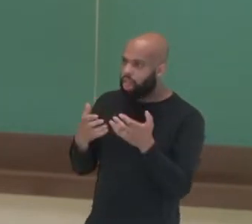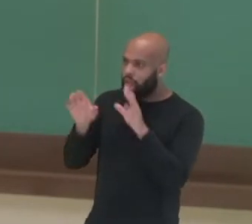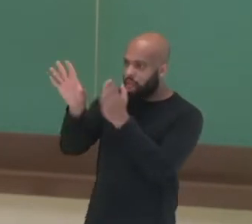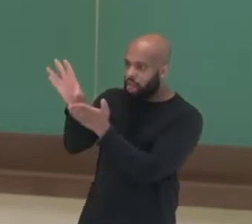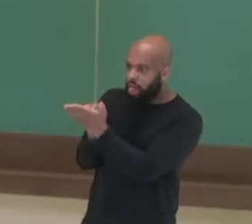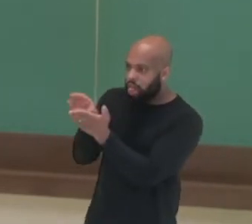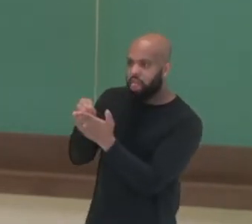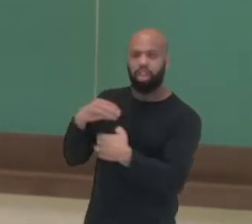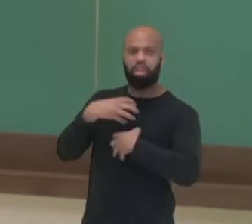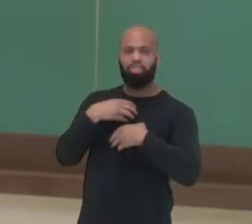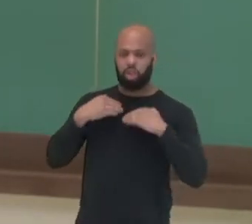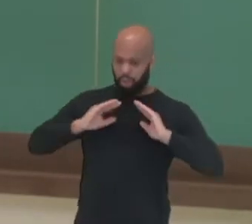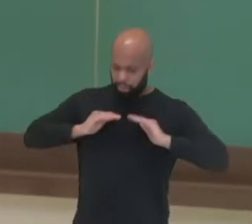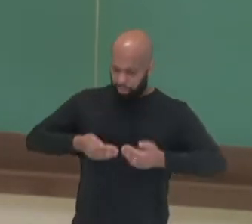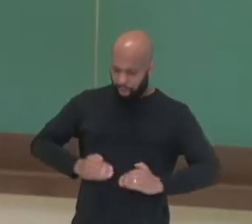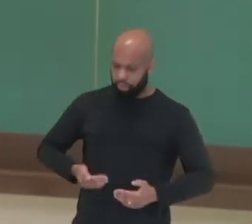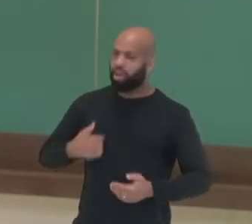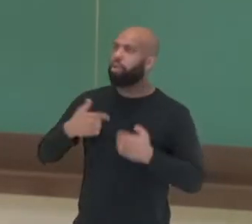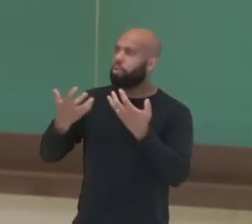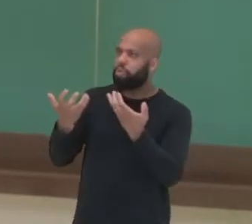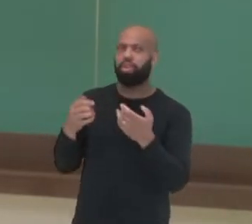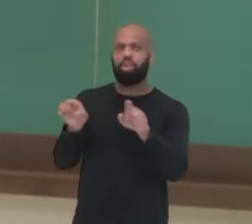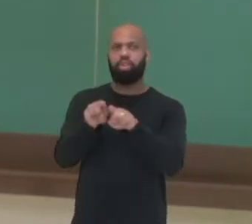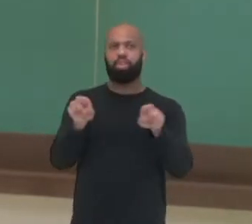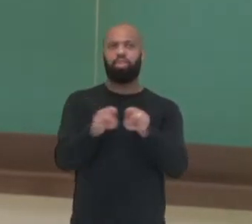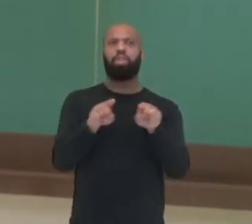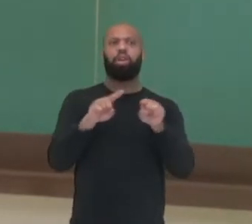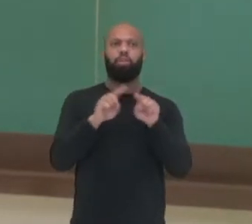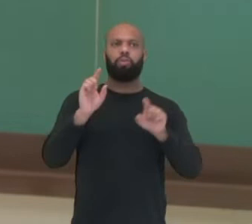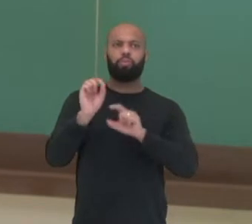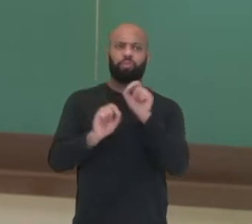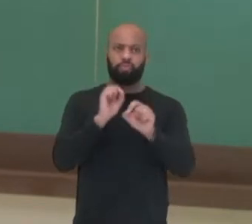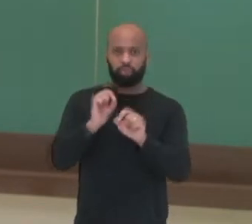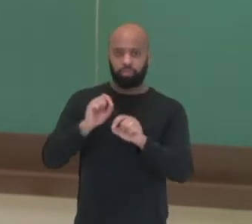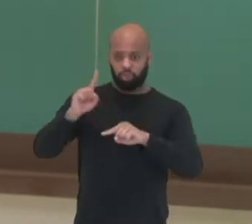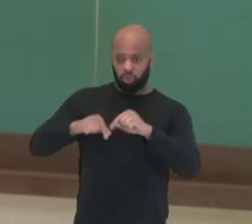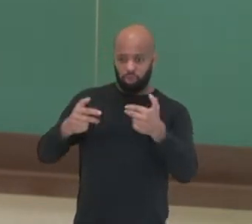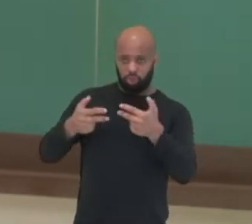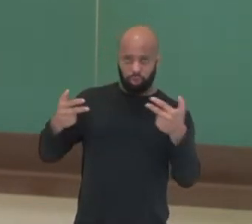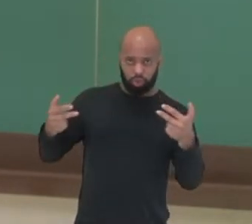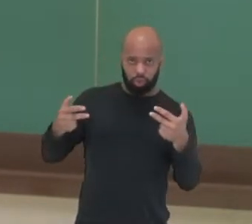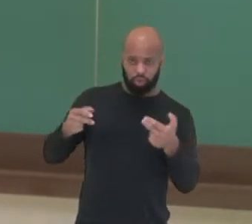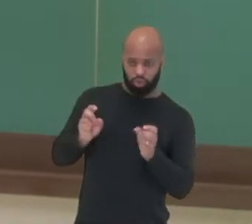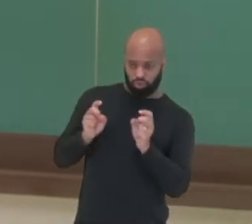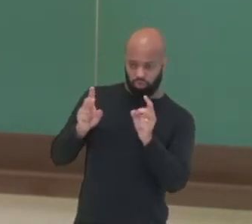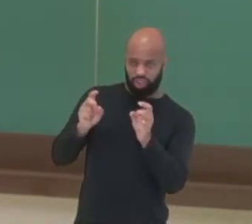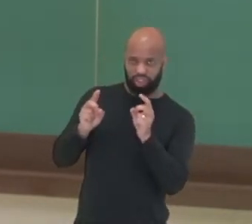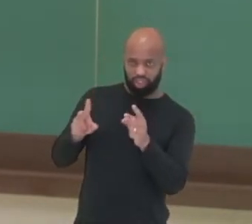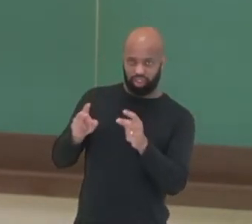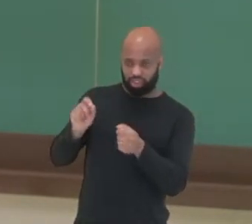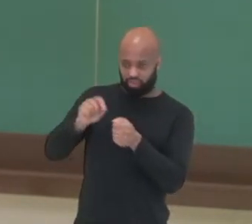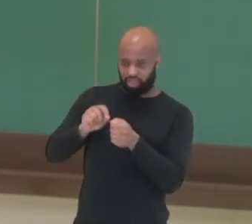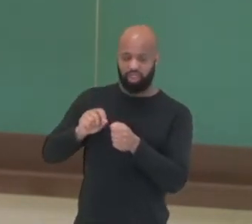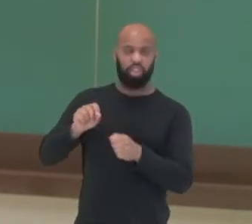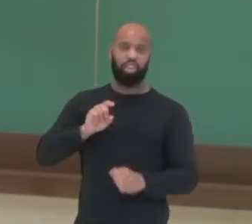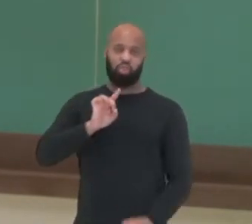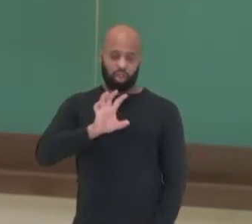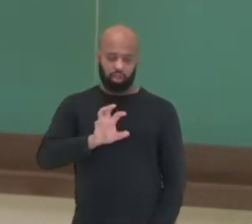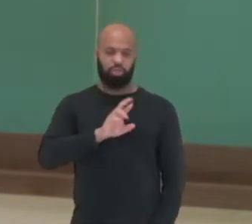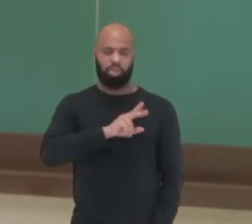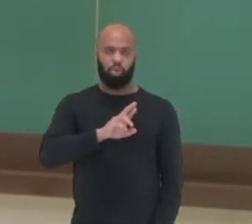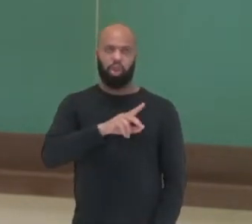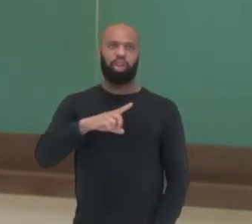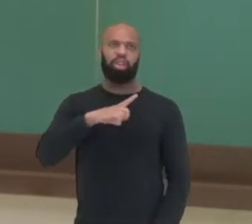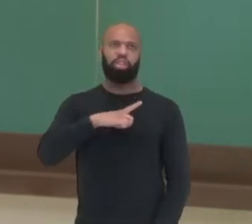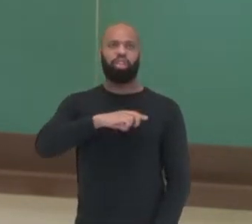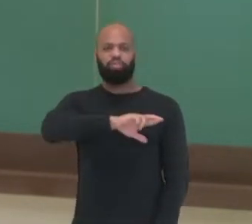igual àquele modelo que está ali. Que muitas vezes não é aquele produto que fez ele ficar daquela forma, mas sim seu hábito de vida, enfim,